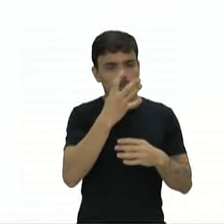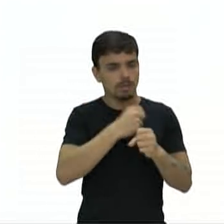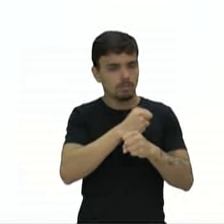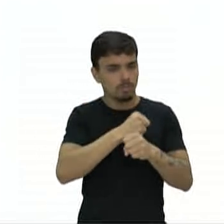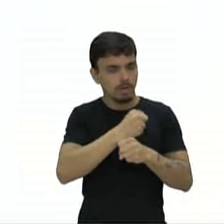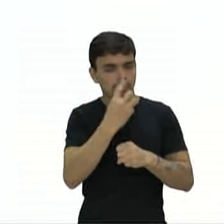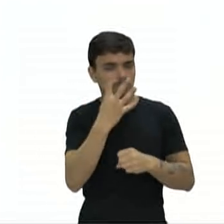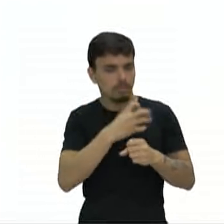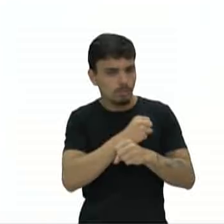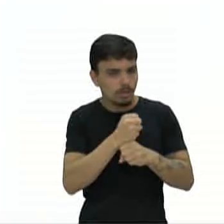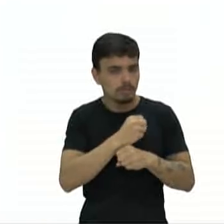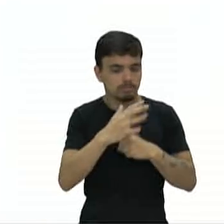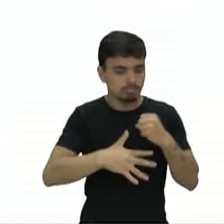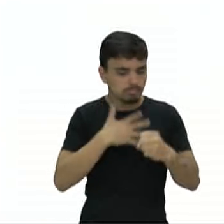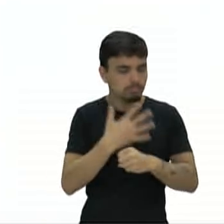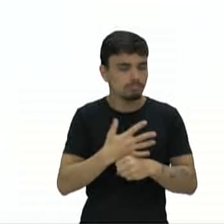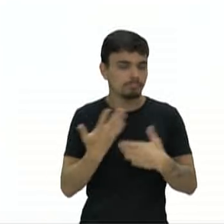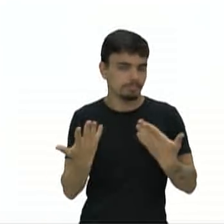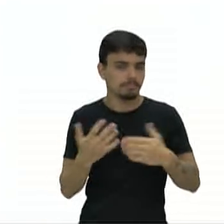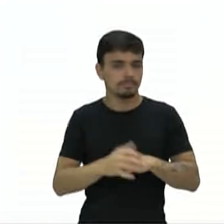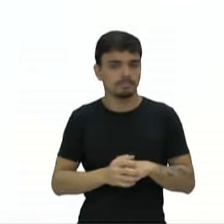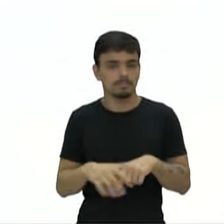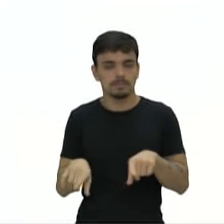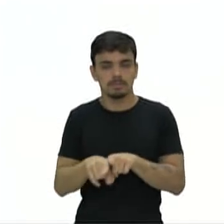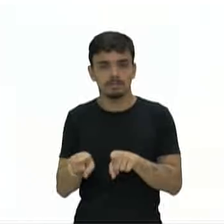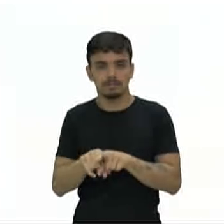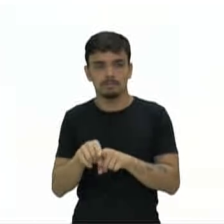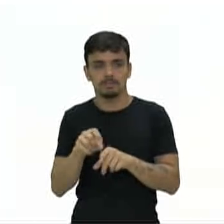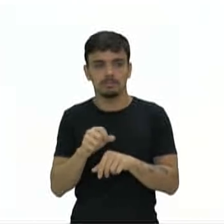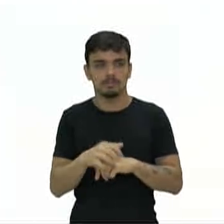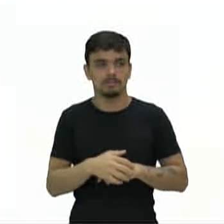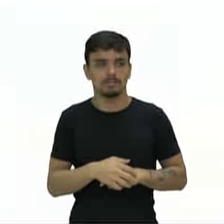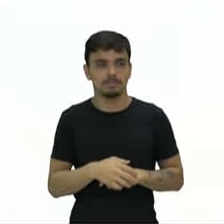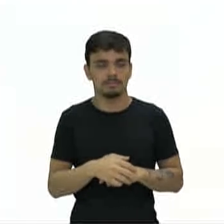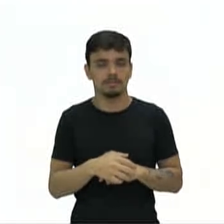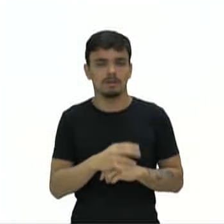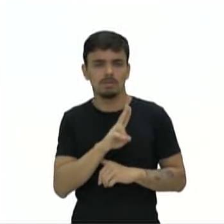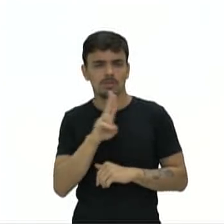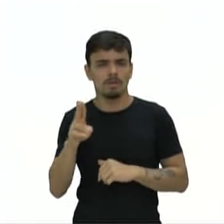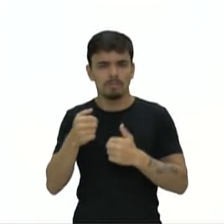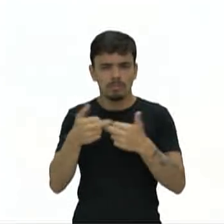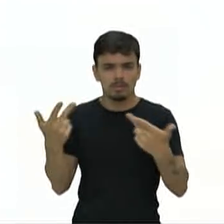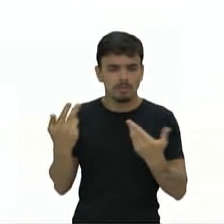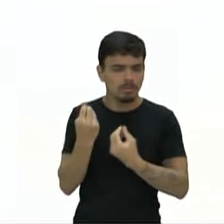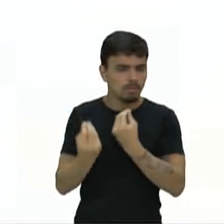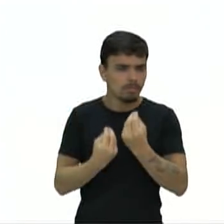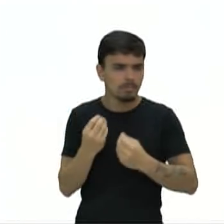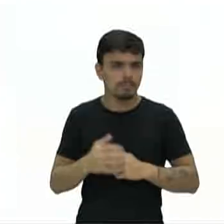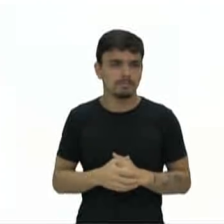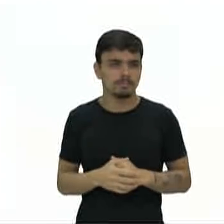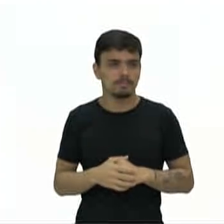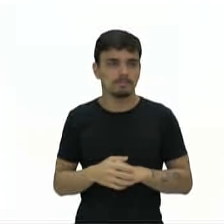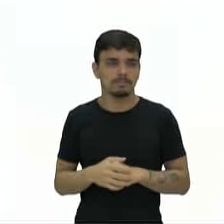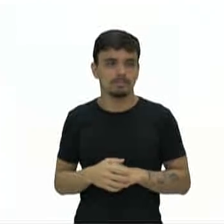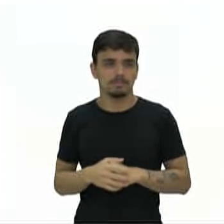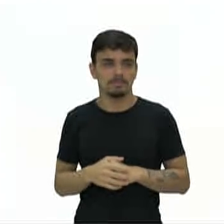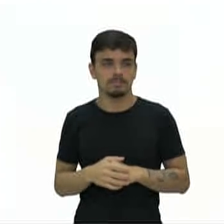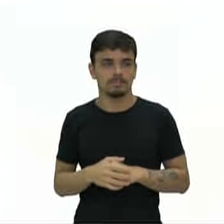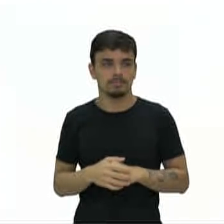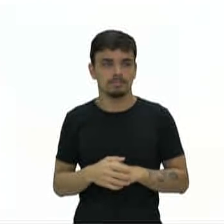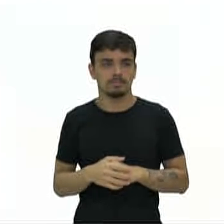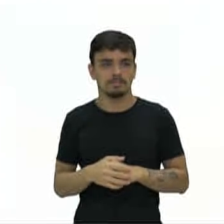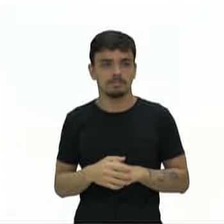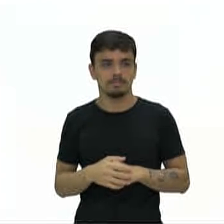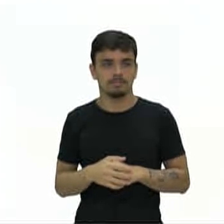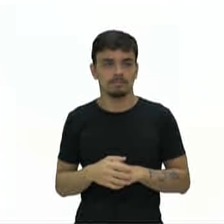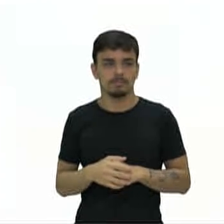repetiam um exercício de guerra. Lembra do hipódromo? Como é que é o nome daquele negócio lá? Cadê ele? Aqui, como é que é o